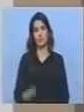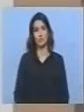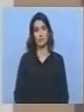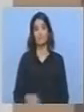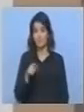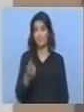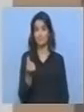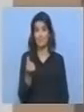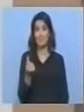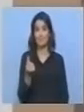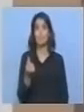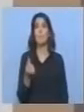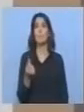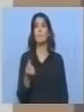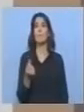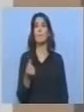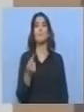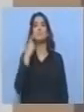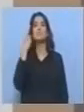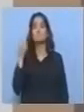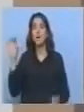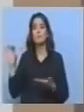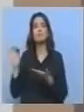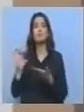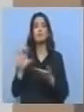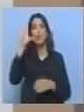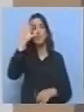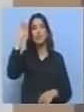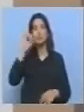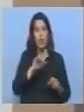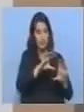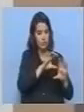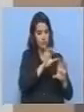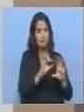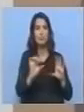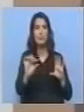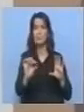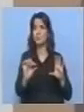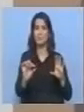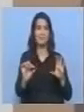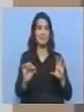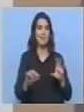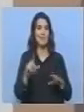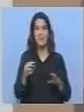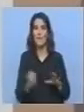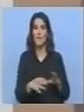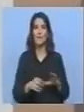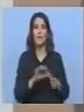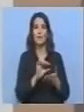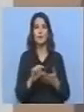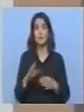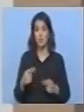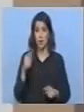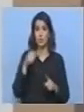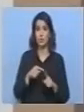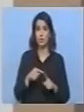é dinheiro que não há uma dotação específica do Orçamento de Estado para este fim. Não há sequer fundos estruturais. Há um objetivo, que é de